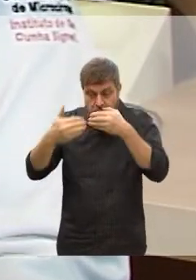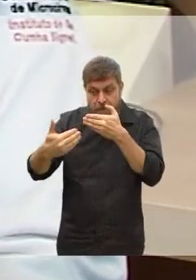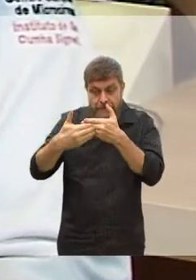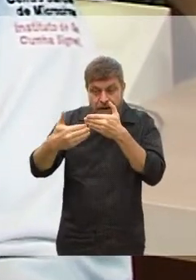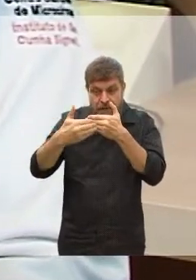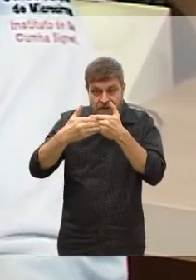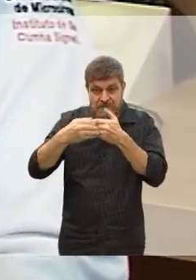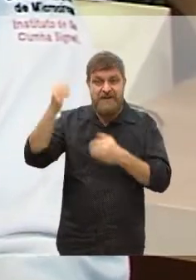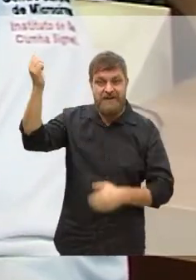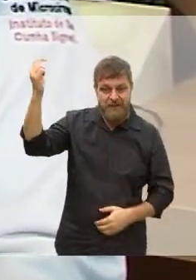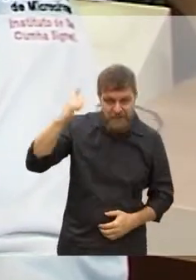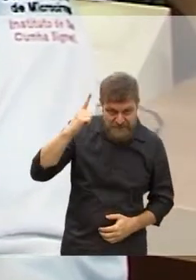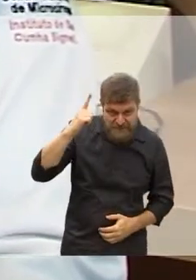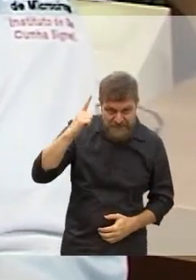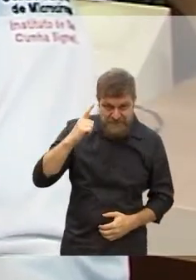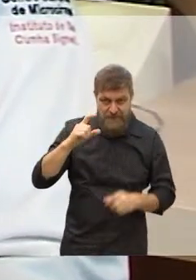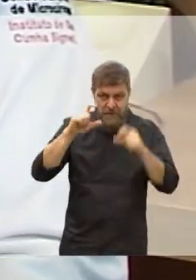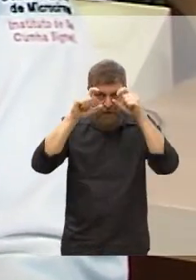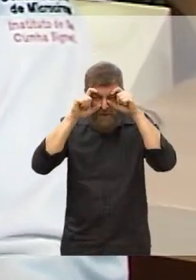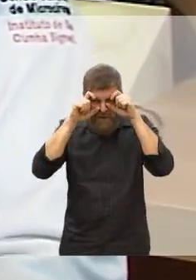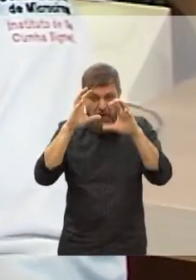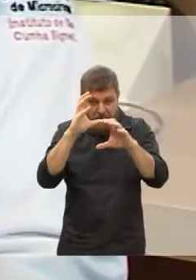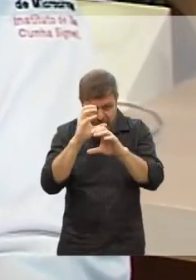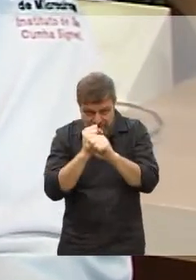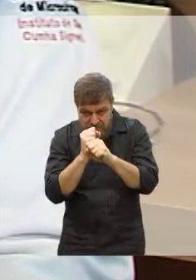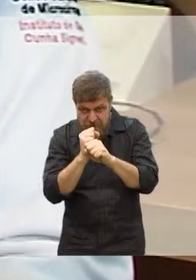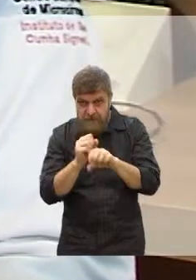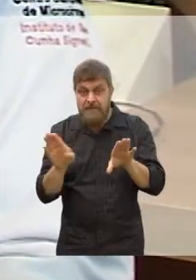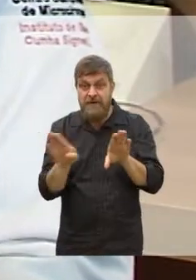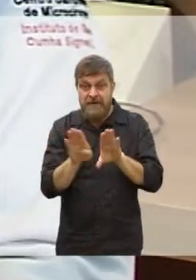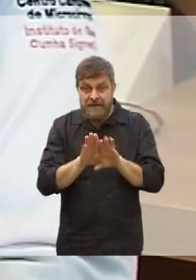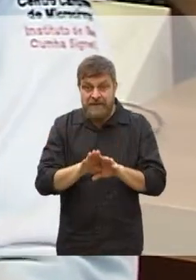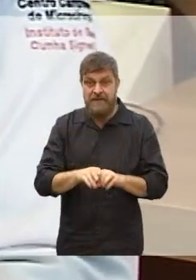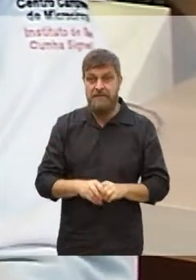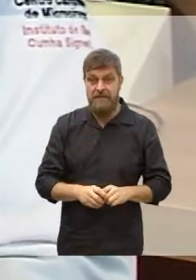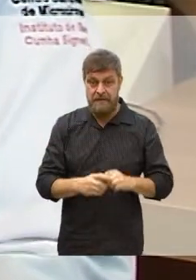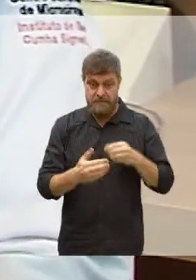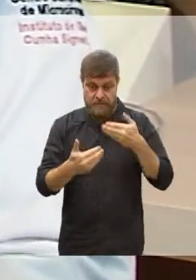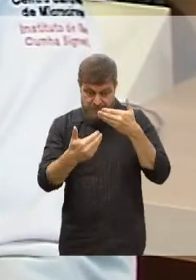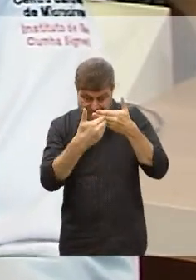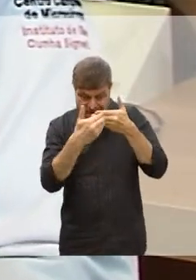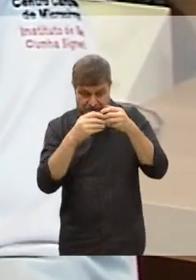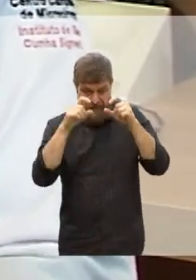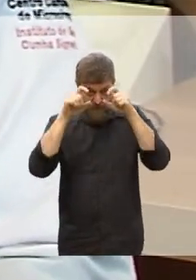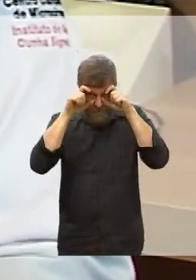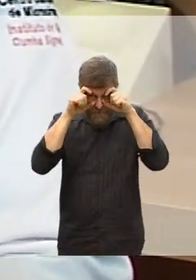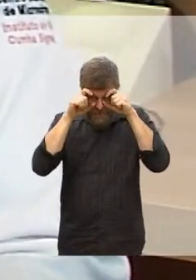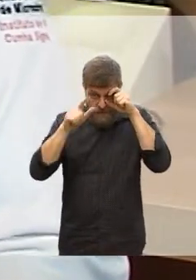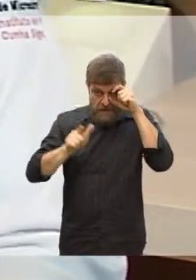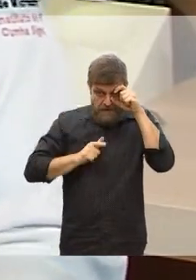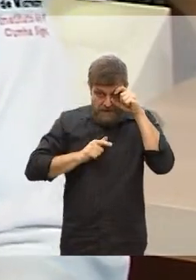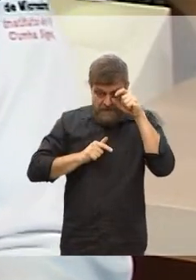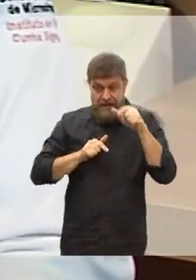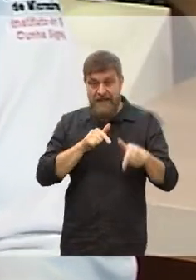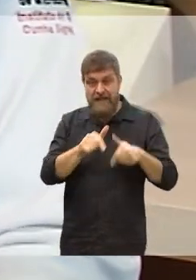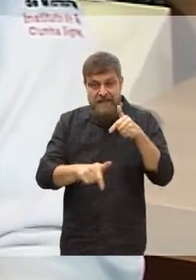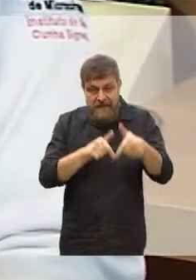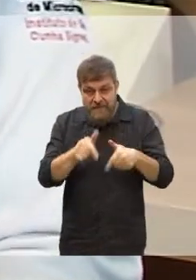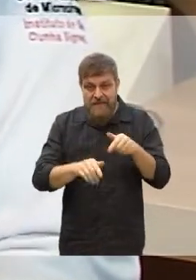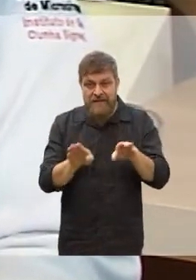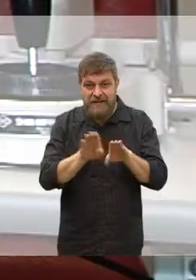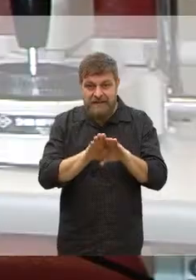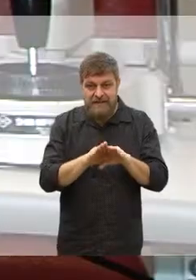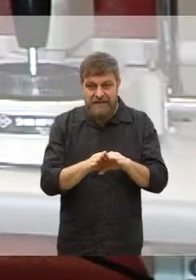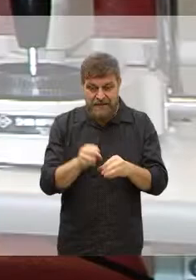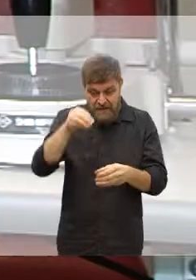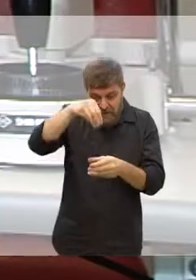radiação solar, que UVA, UVB é muito importante, mas a maioria das lentes hoje são trabalhadas com também um